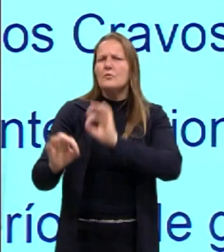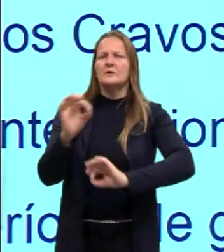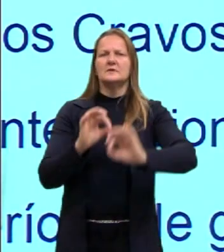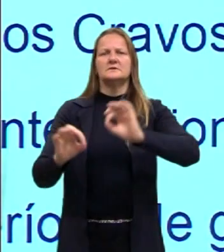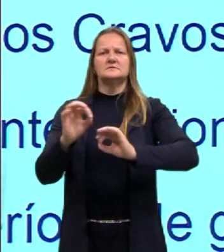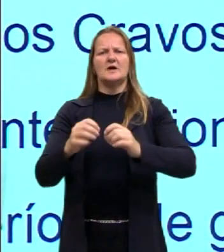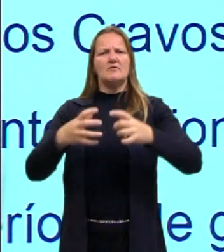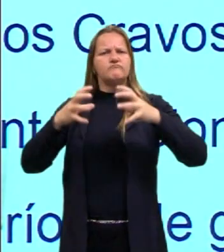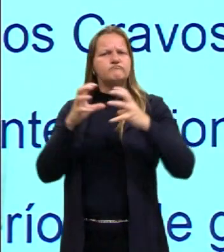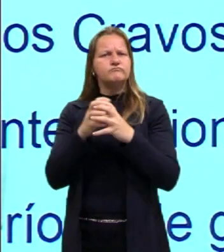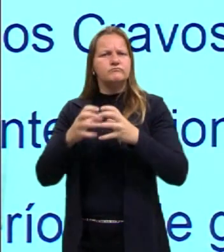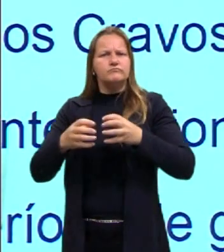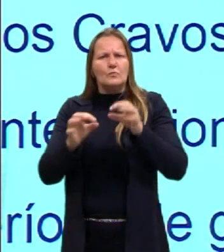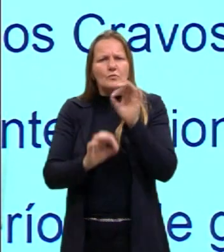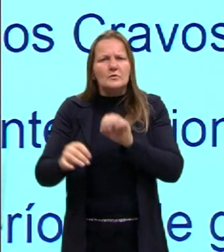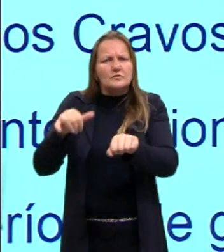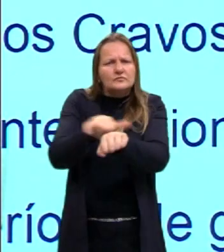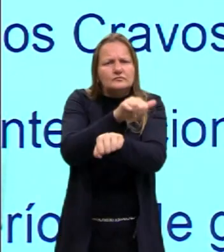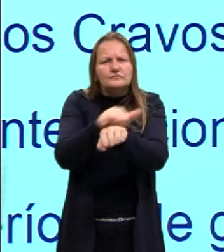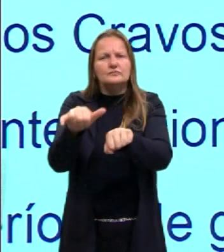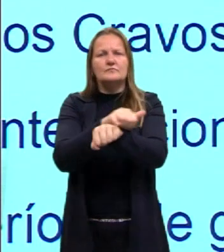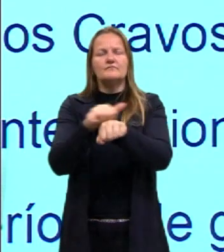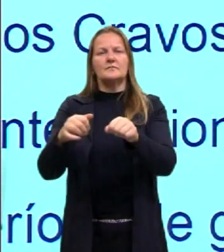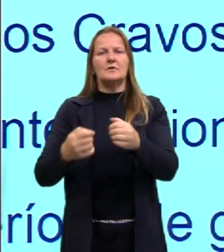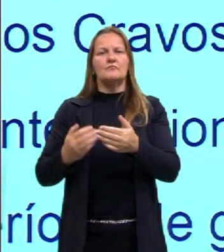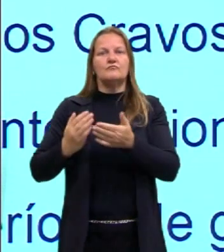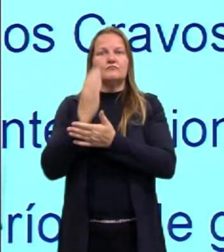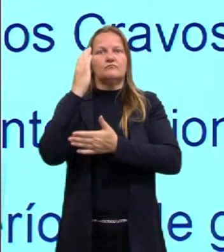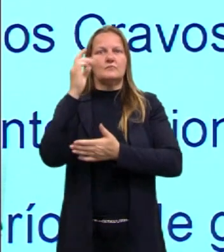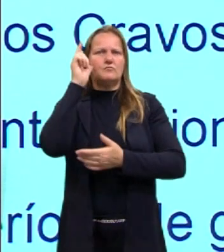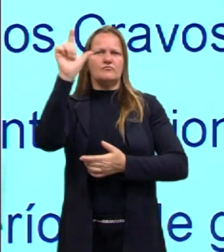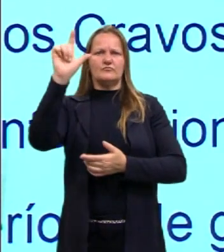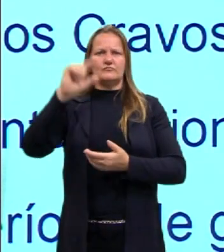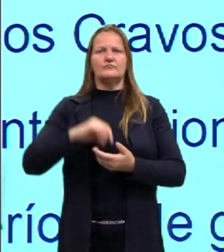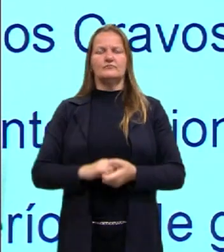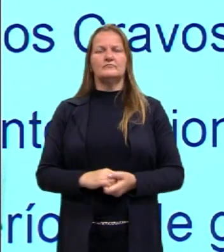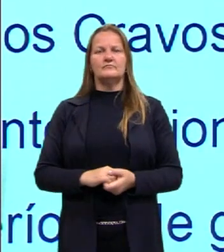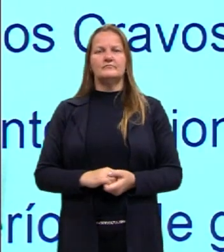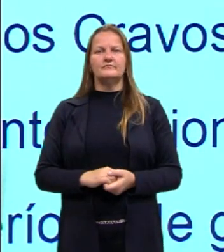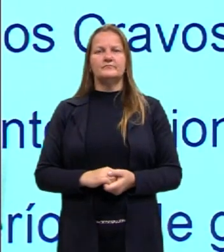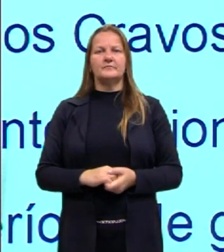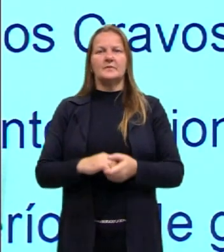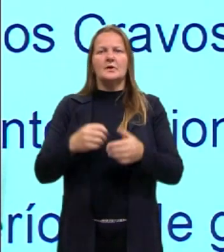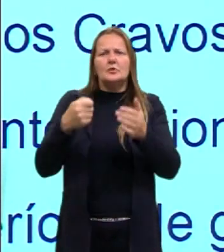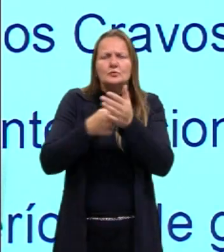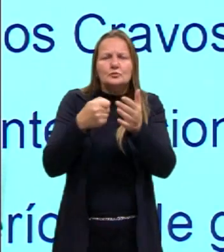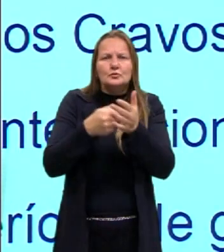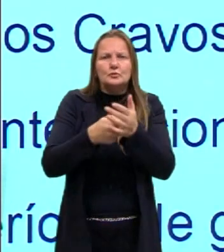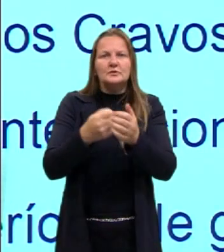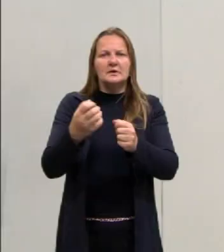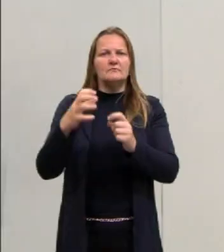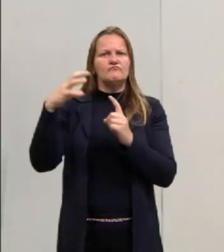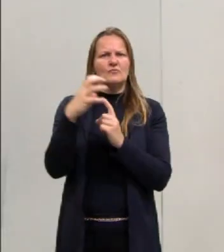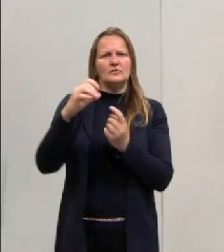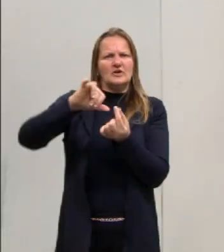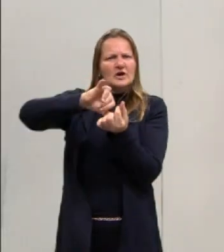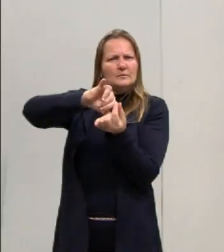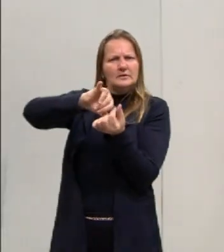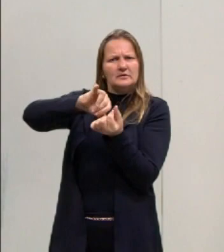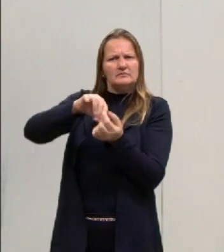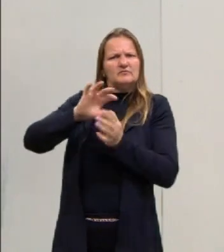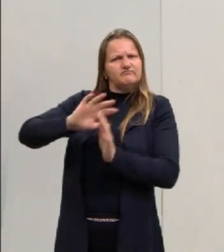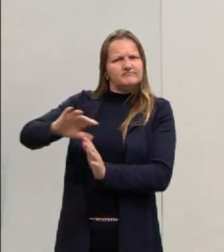E quais eram as melhores estratégias para que essa Guerrilha fosse bem sucedida na sua luta anti capitalista e